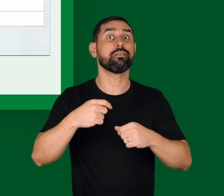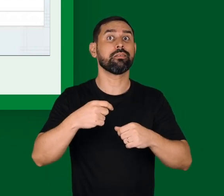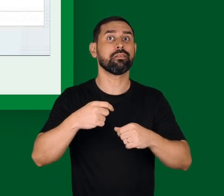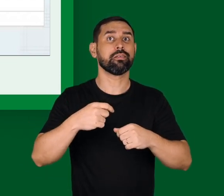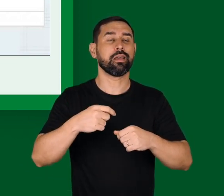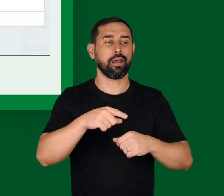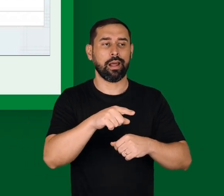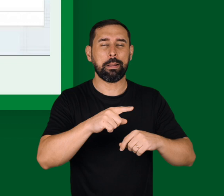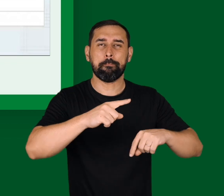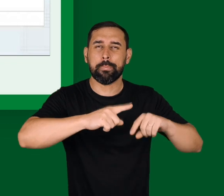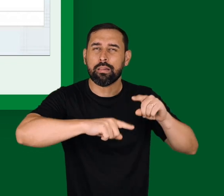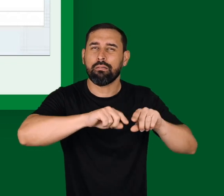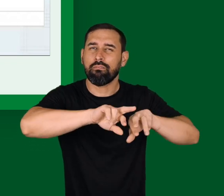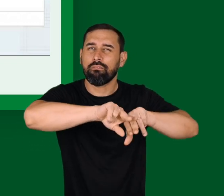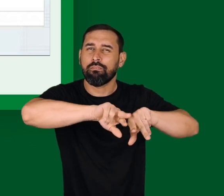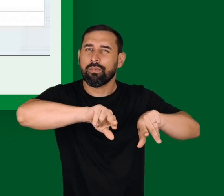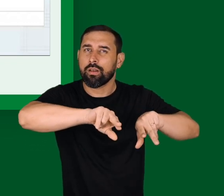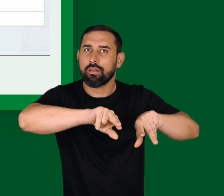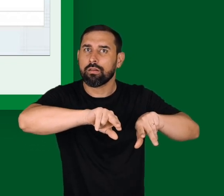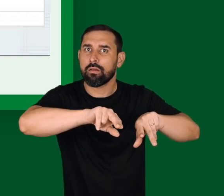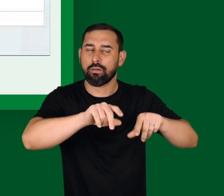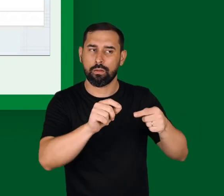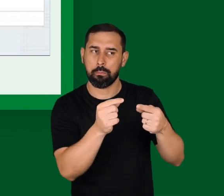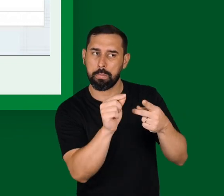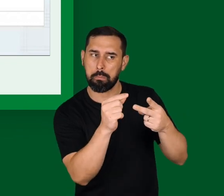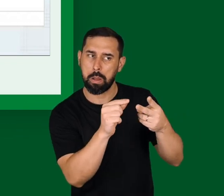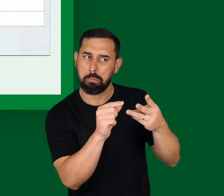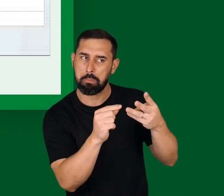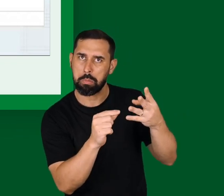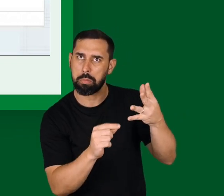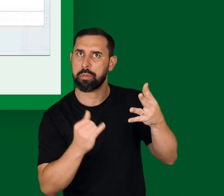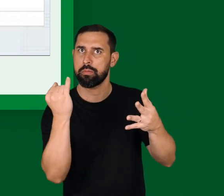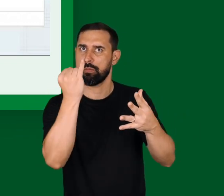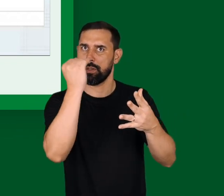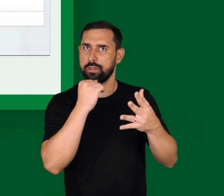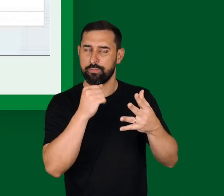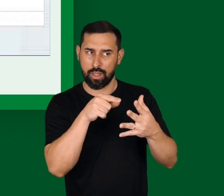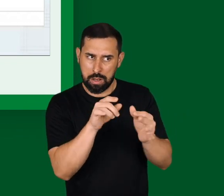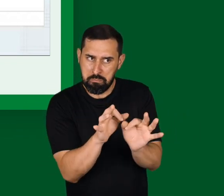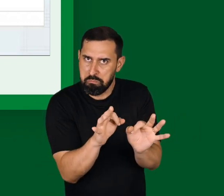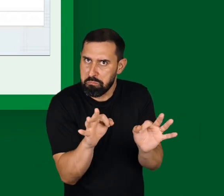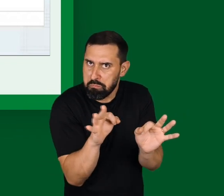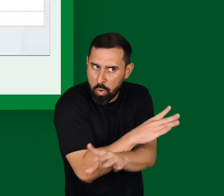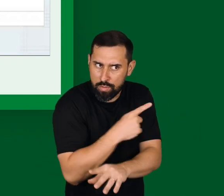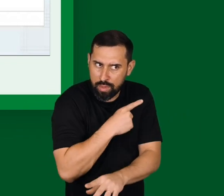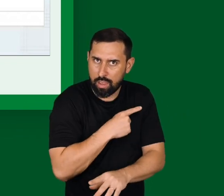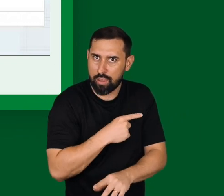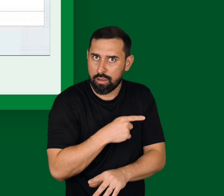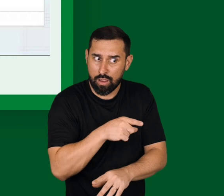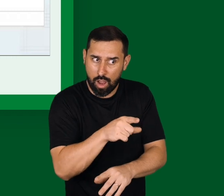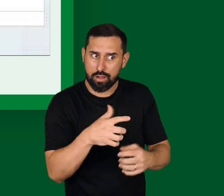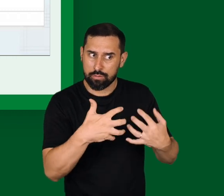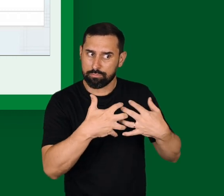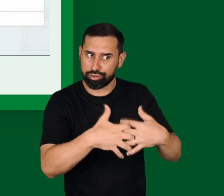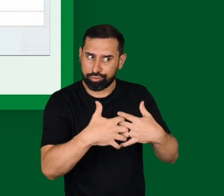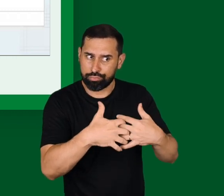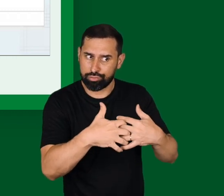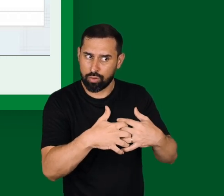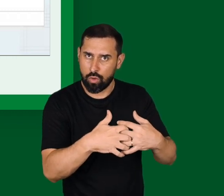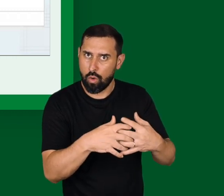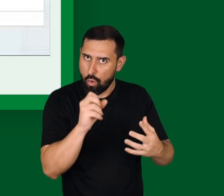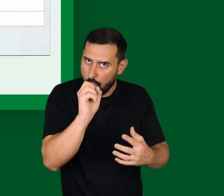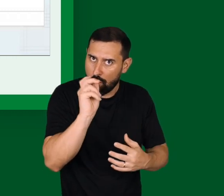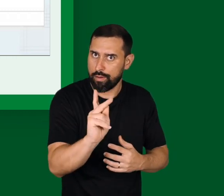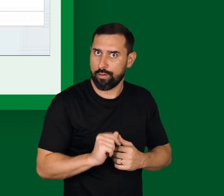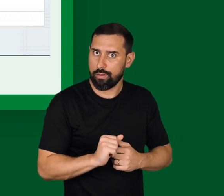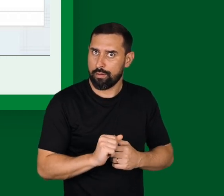checklist desse equipamento. Tem que estar sempre alguém verificando se o equipamento está pronto e qual vai ser o nosso, se ele está funcionando